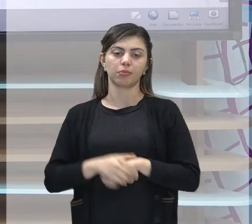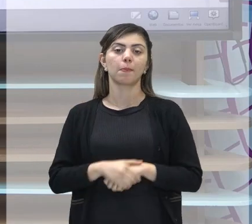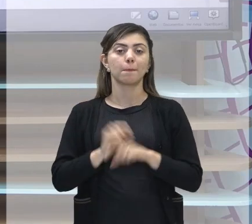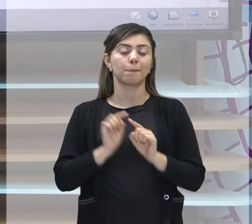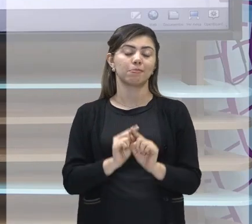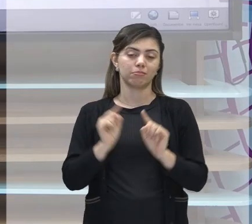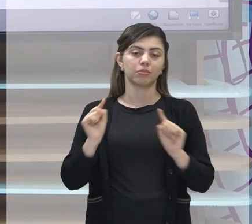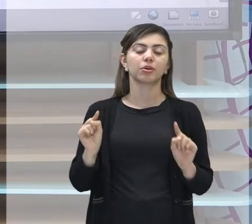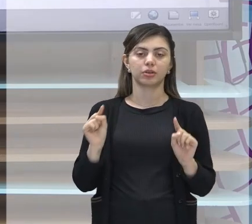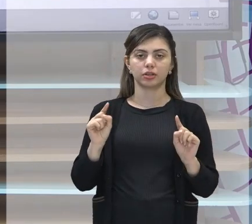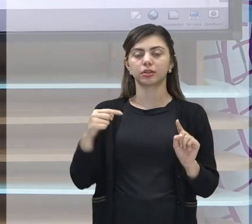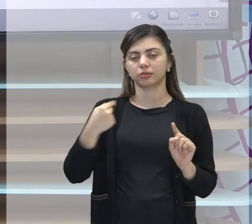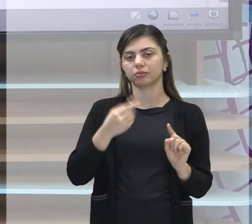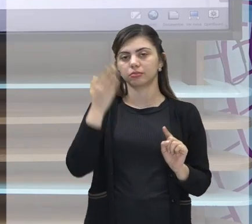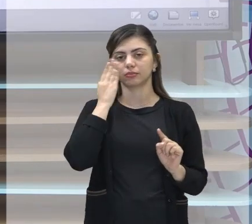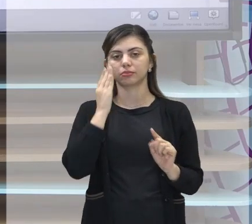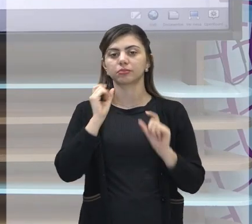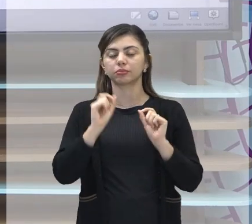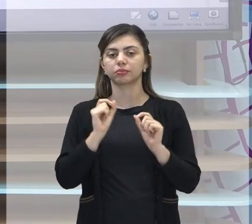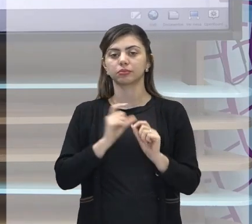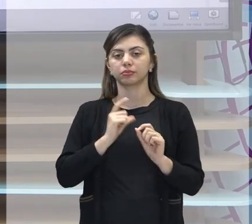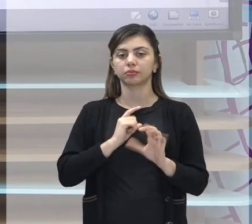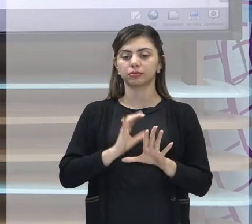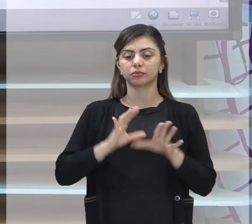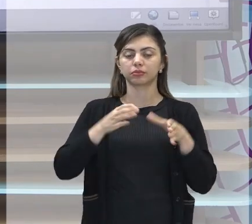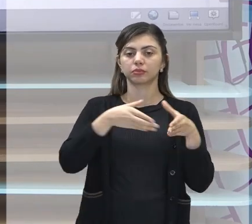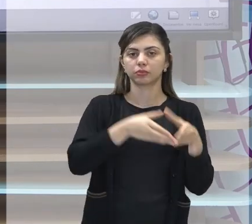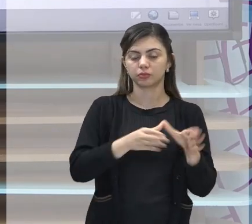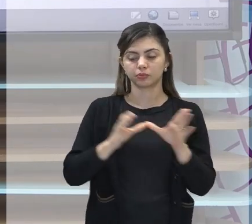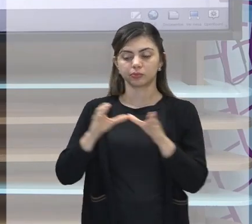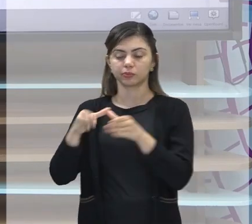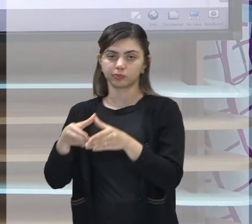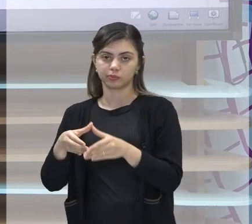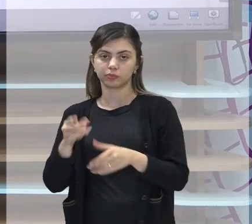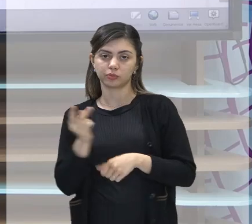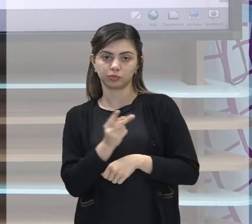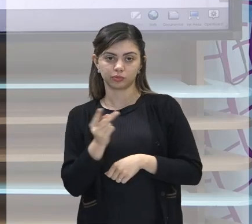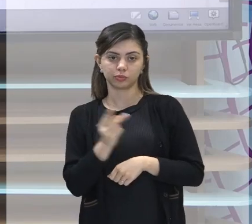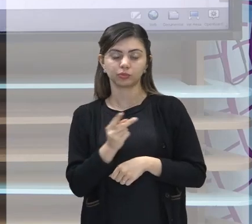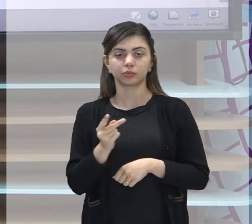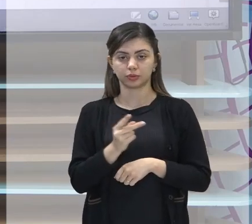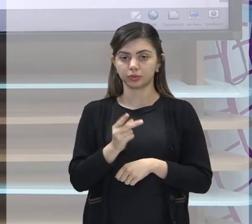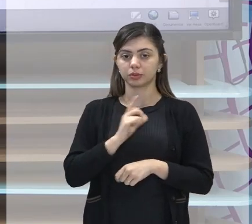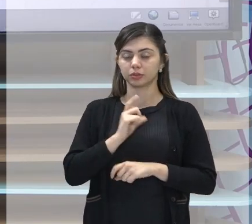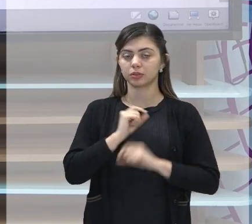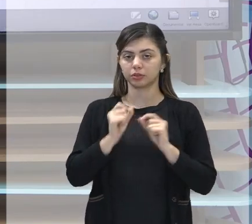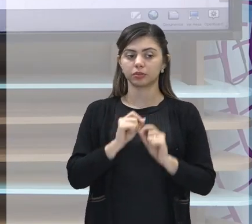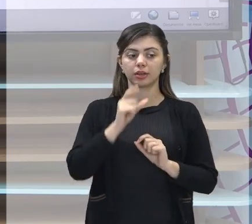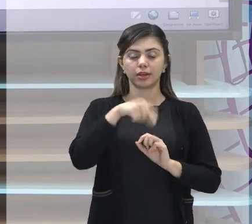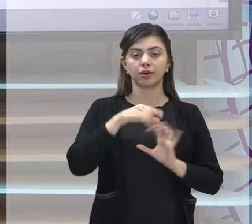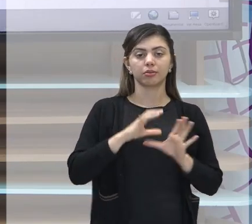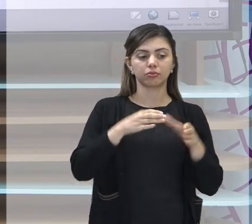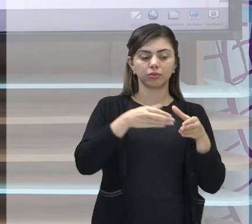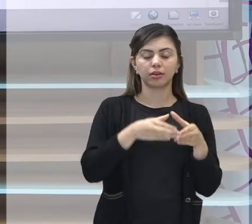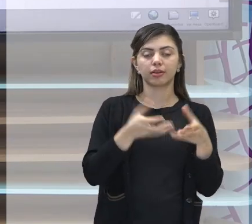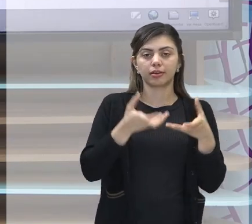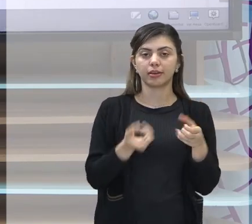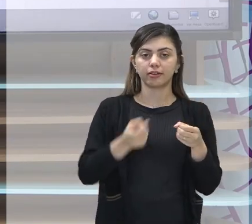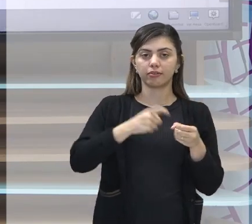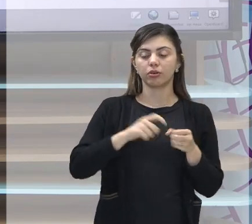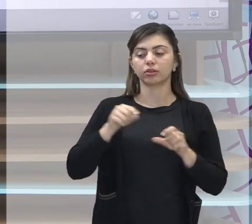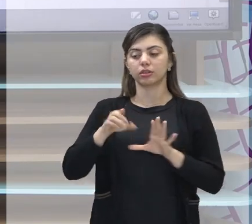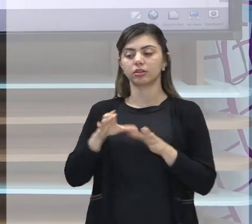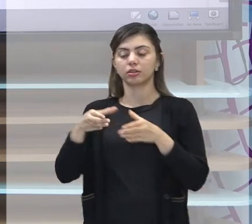Mas, além dos restauradores e dos liberais moderados, você vai ter